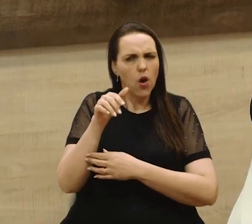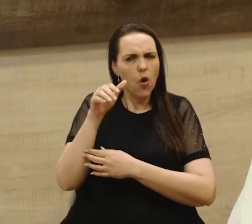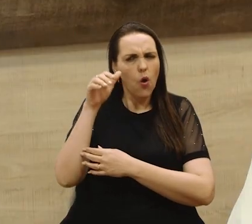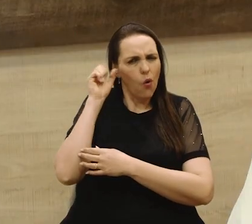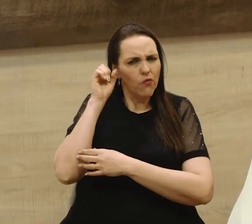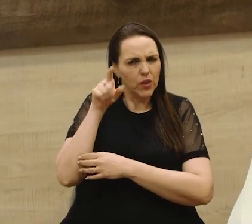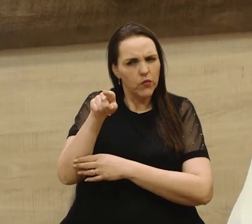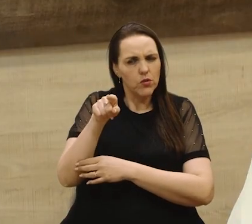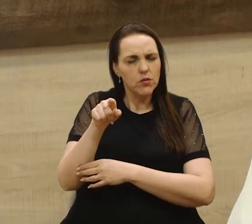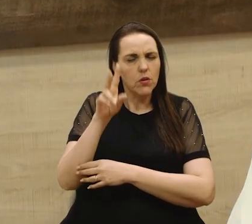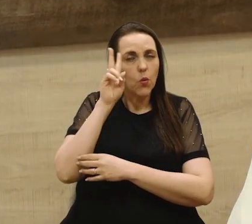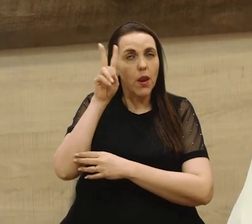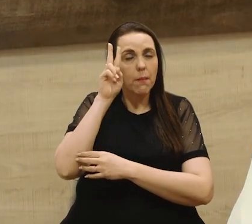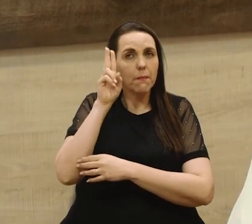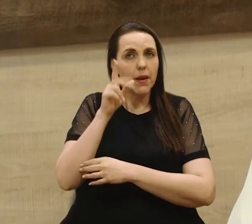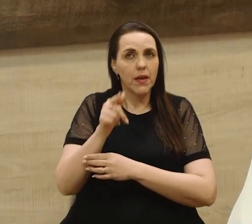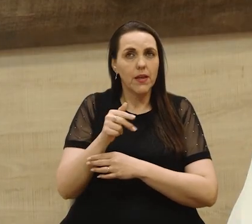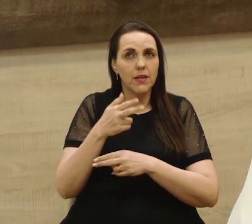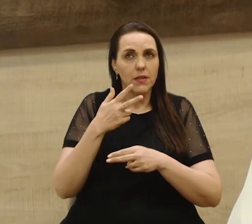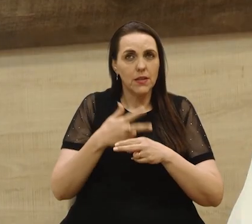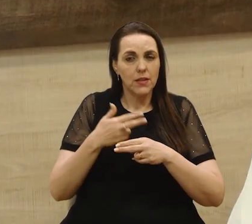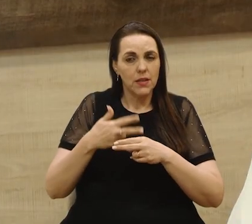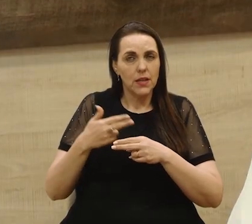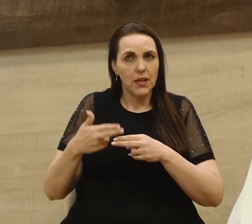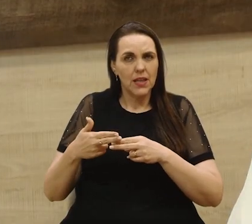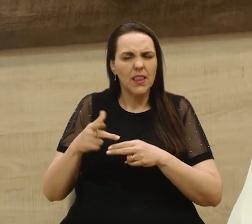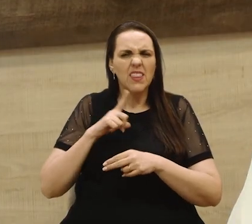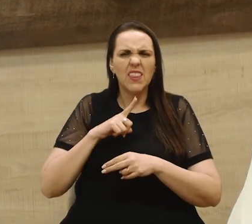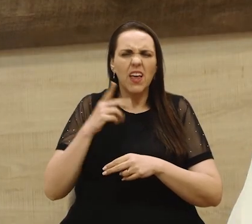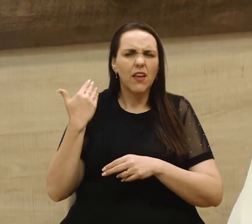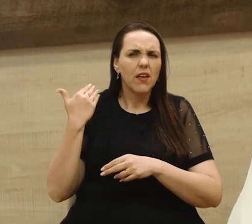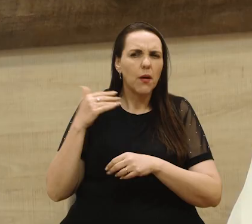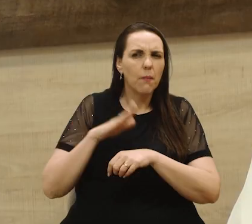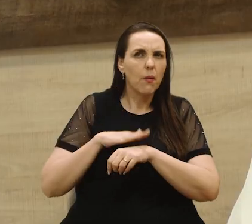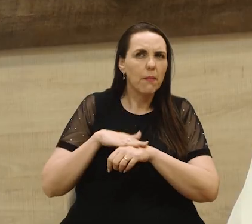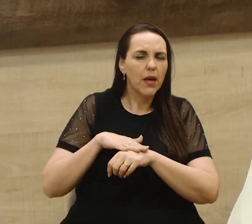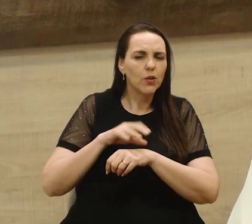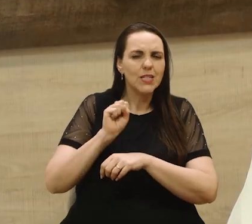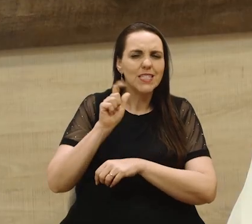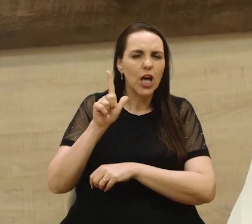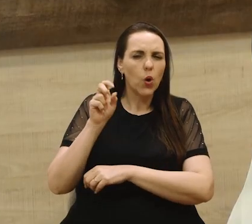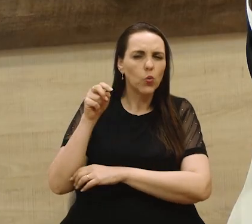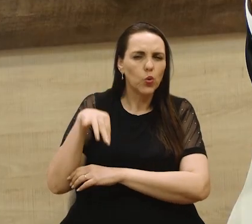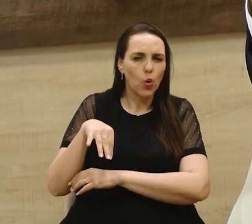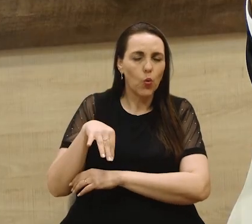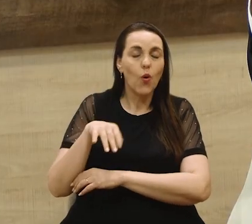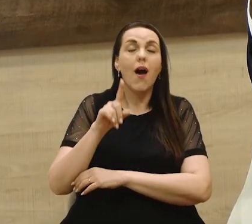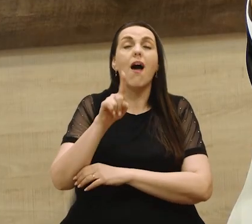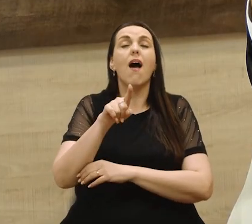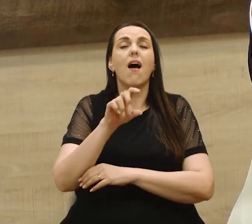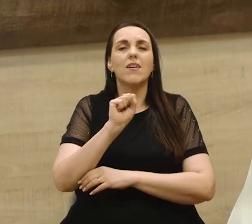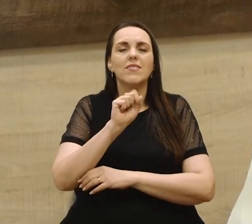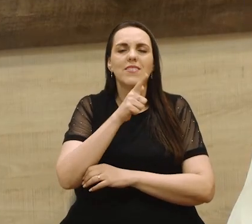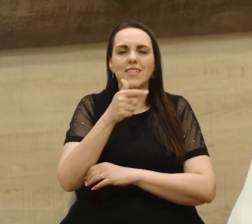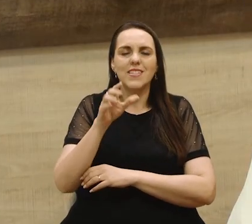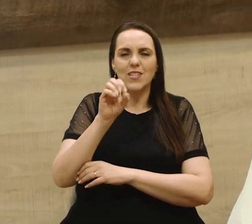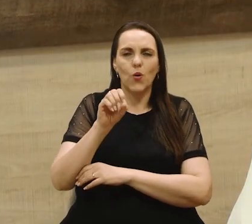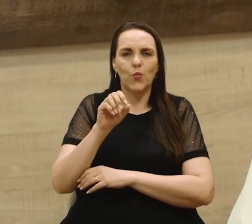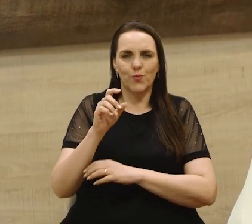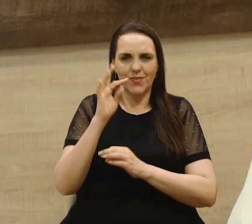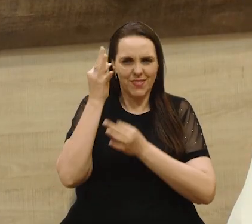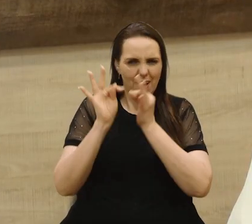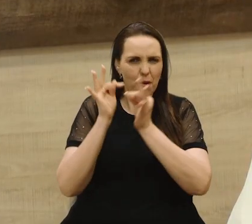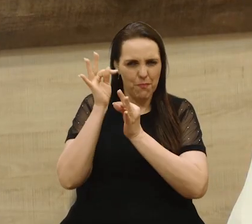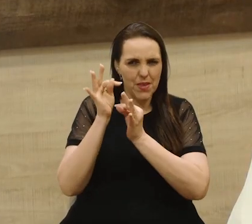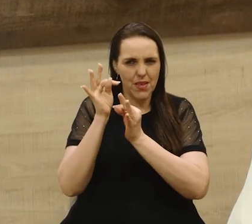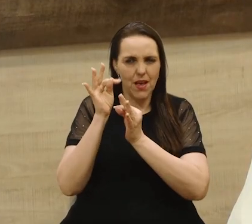ouvindo, lembrei da série da GNT, que teve em dado momento Selton Mello, mas um outro ator... Sessão de Terapia. Sessão de Terapia,